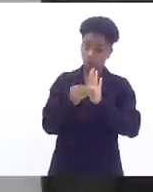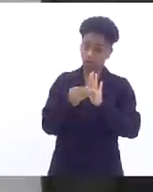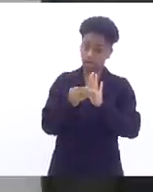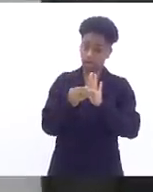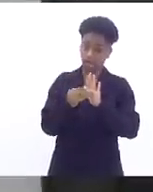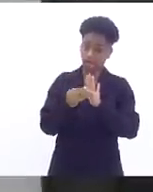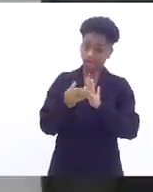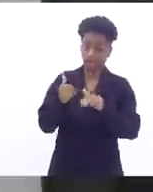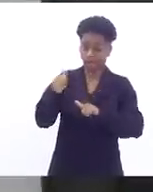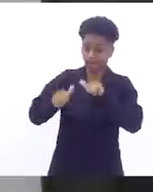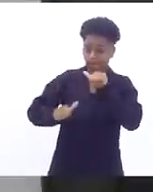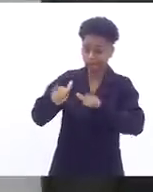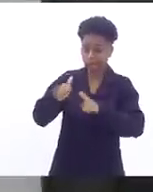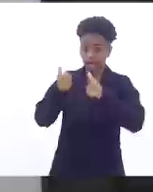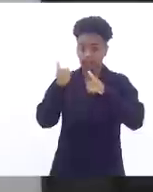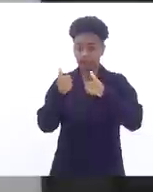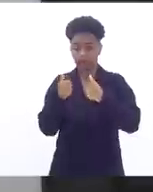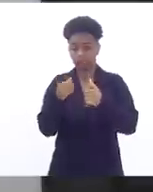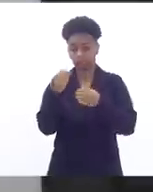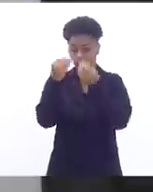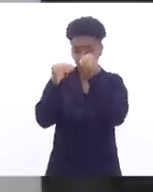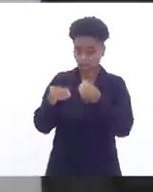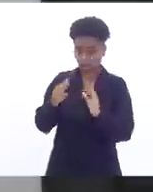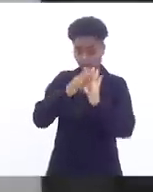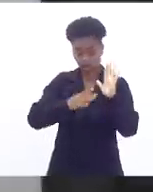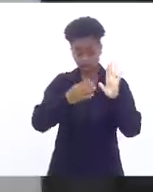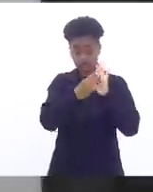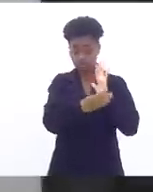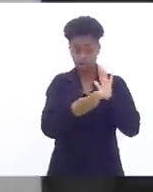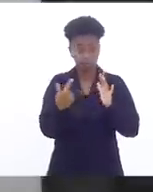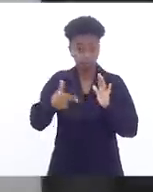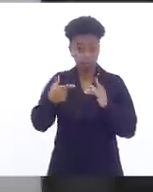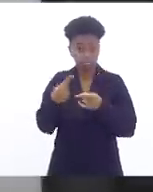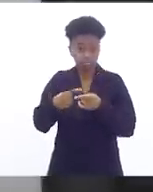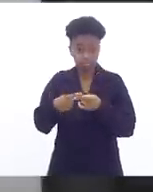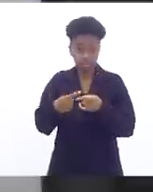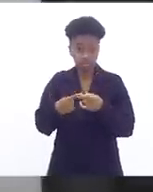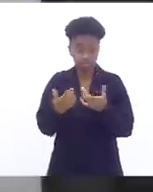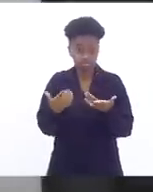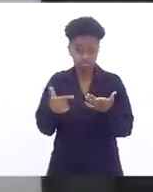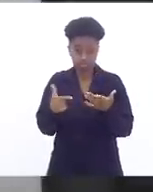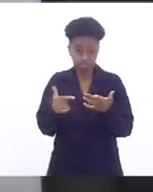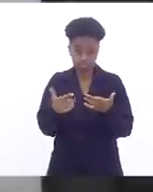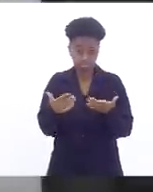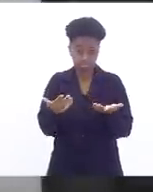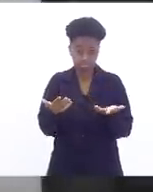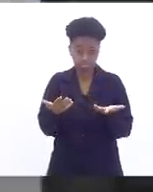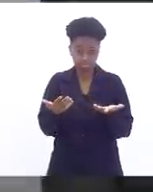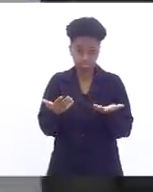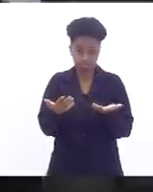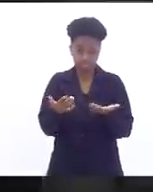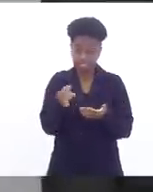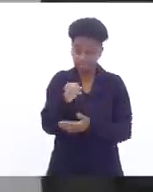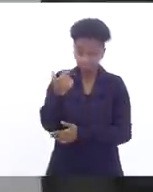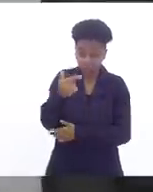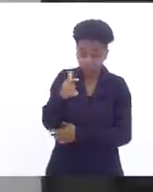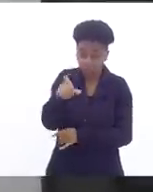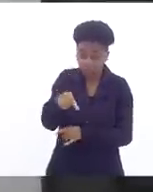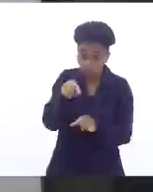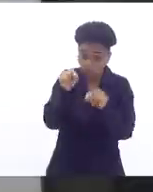de agendamento existentes botar essa opção que não tem porque não tendo essa opção